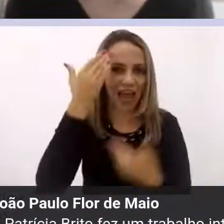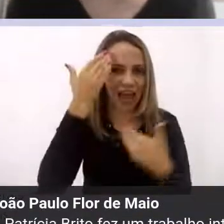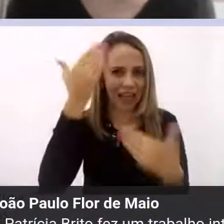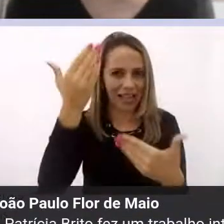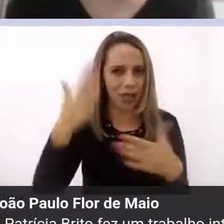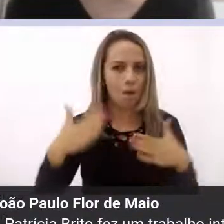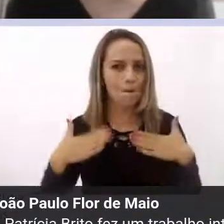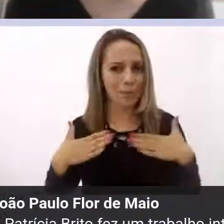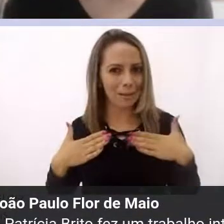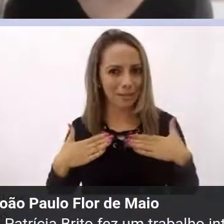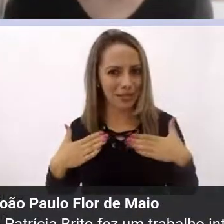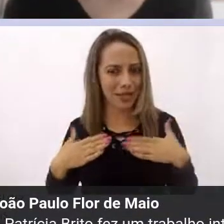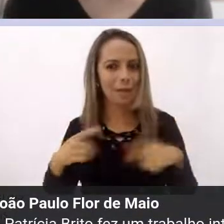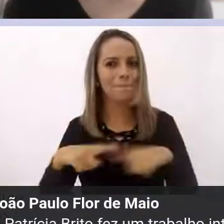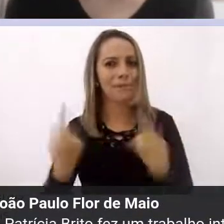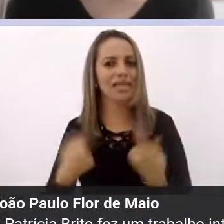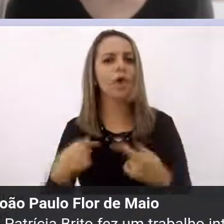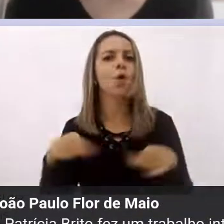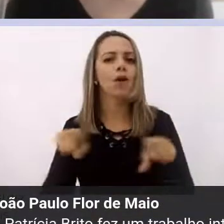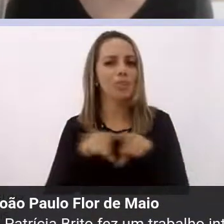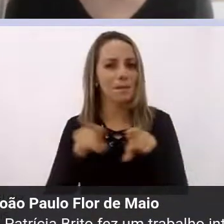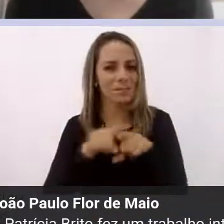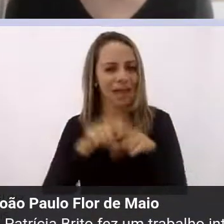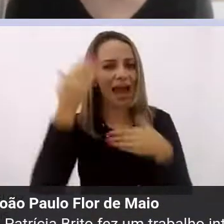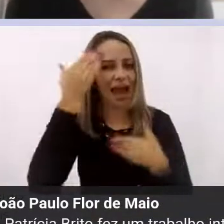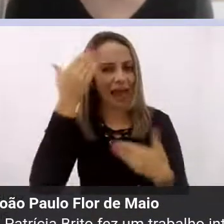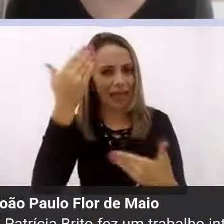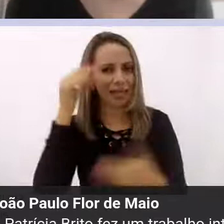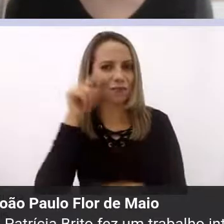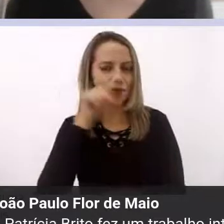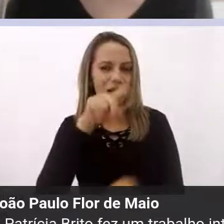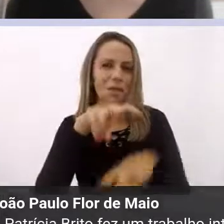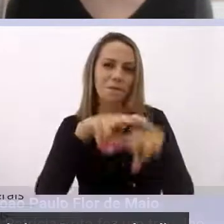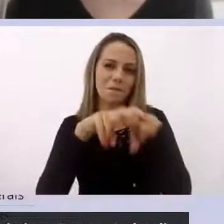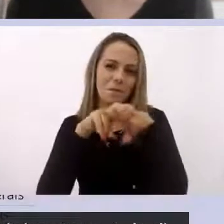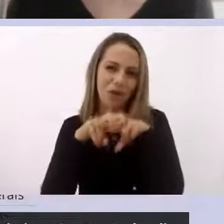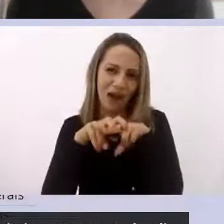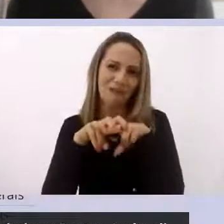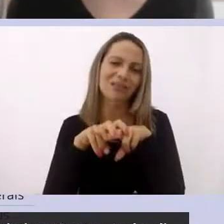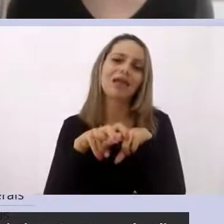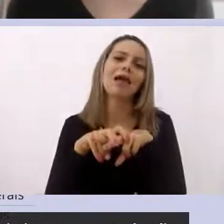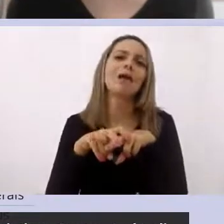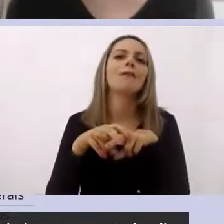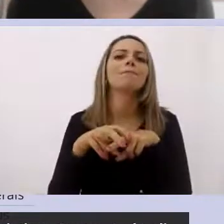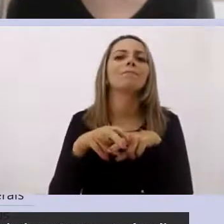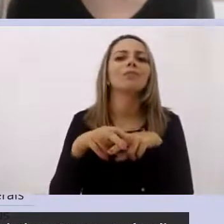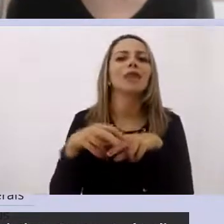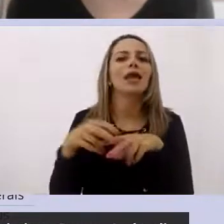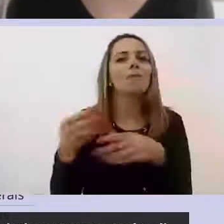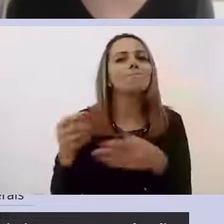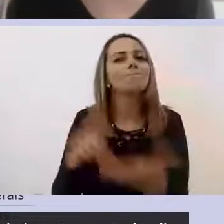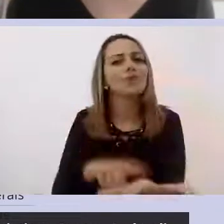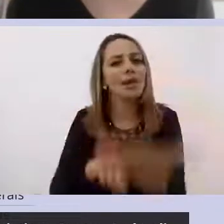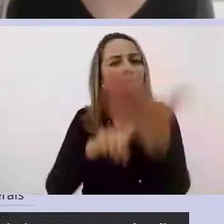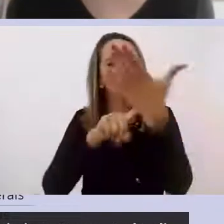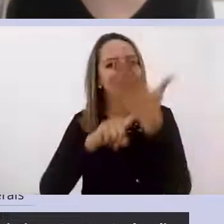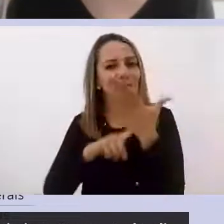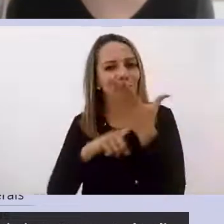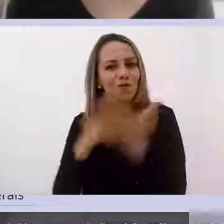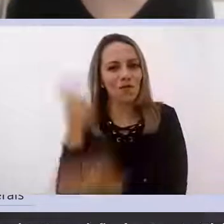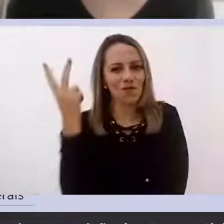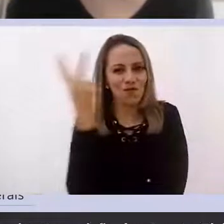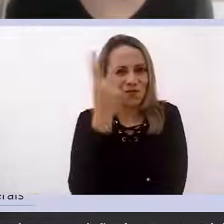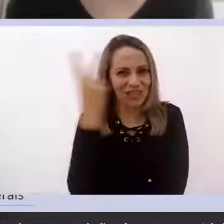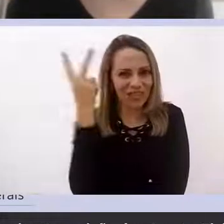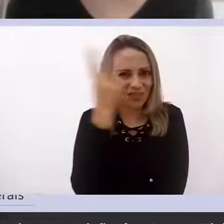a ele, porque foi ele que inicialmente me apresentou a vocês, mesmo que à distância, né?